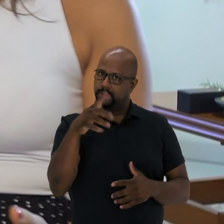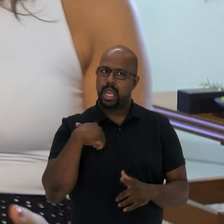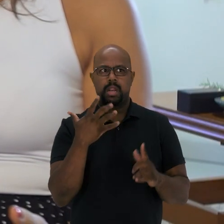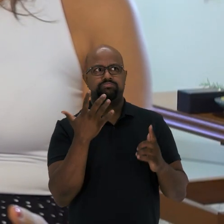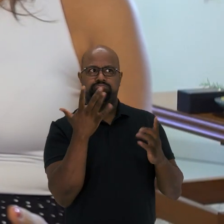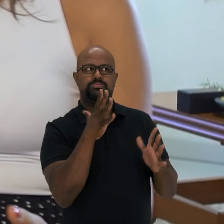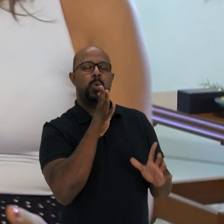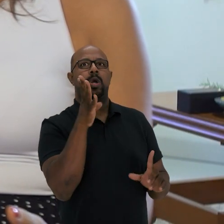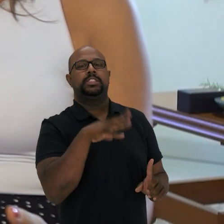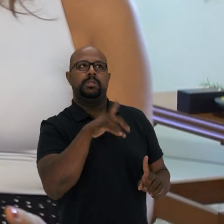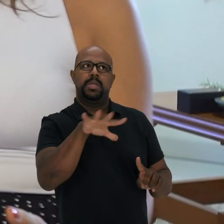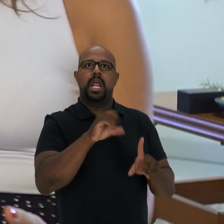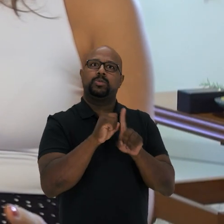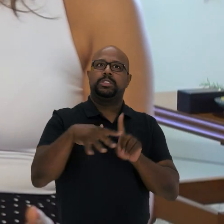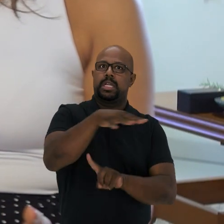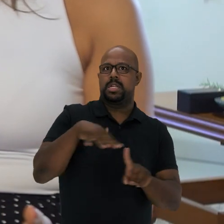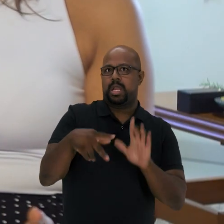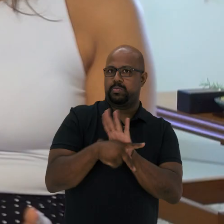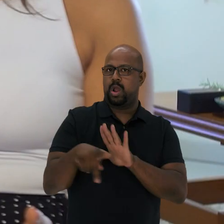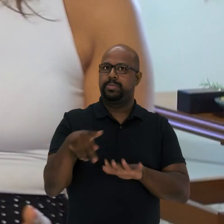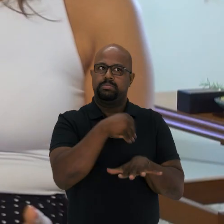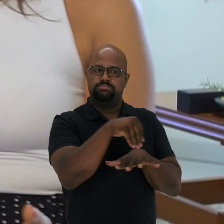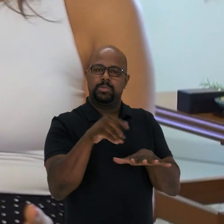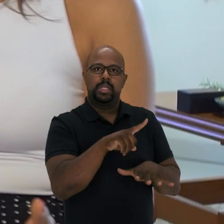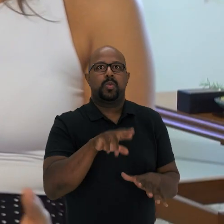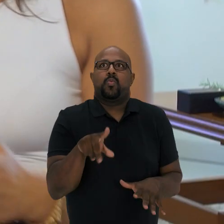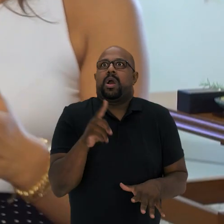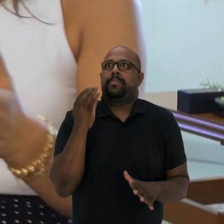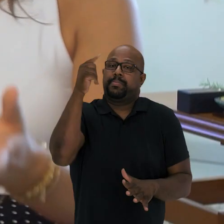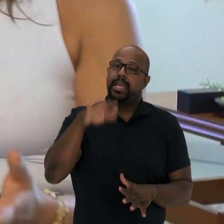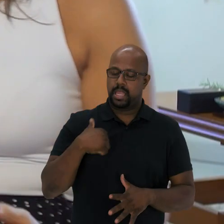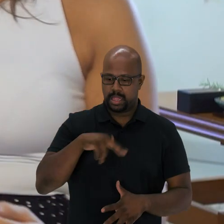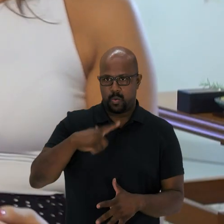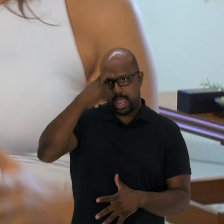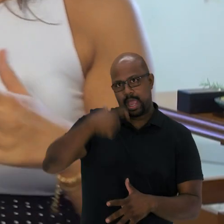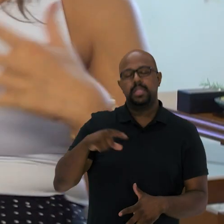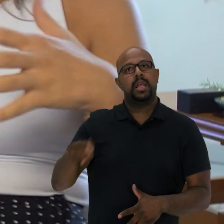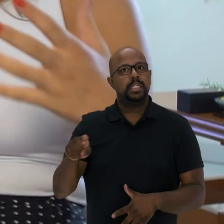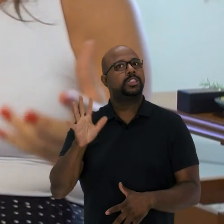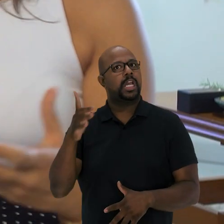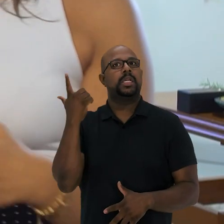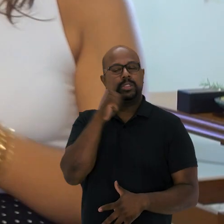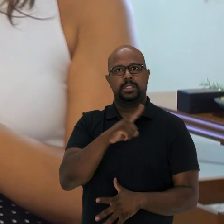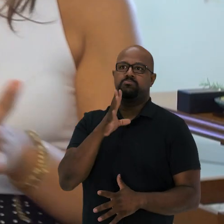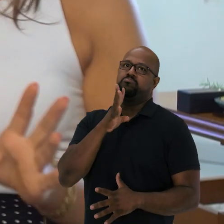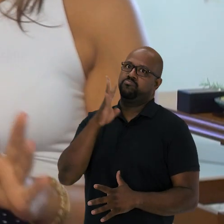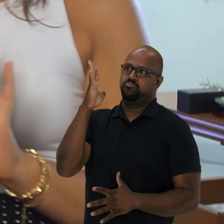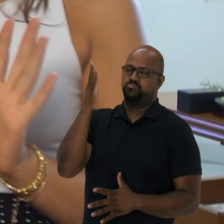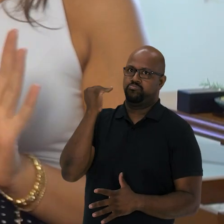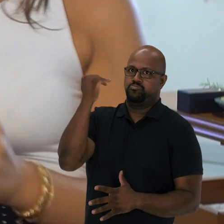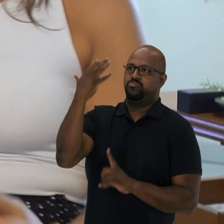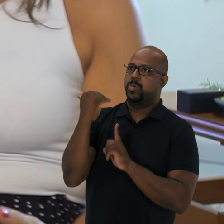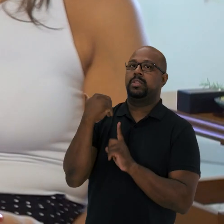pela Sociedade de Paleontologia, né? O que não acontece para quem não é um paleontólogo, né? Então ele já era